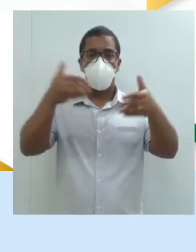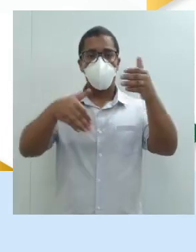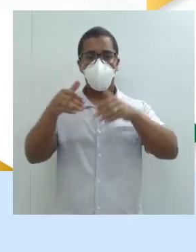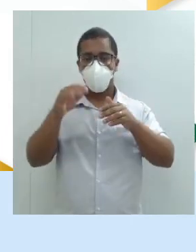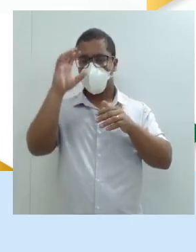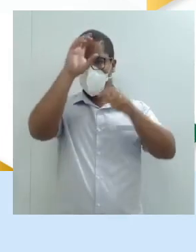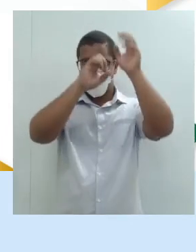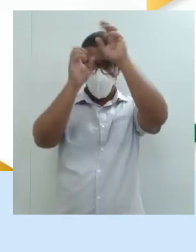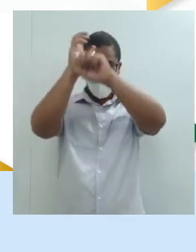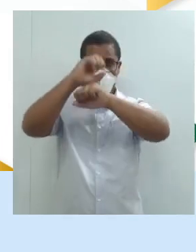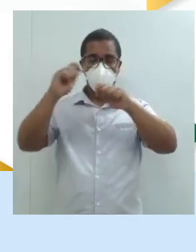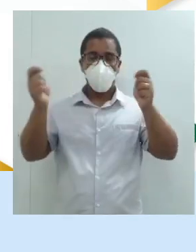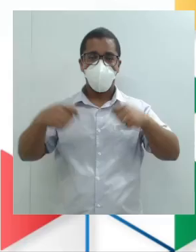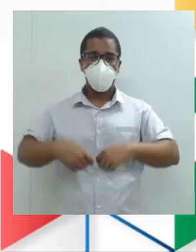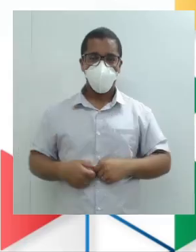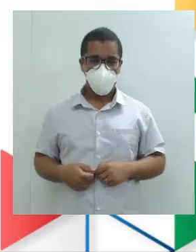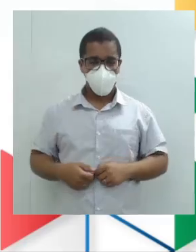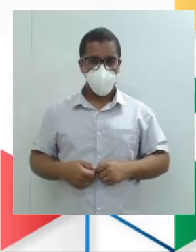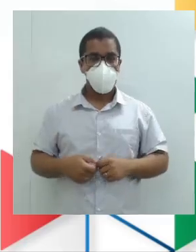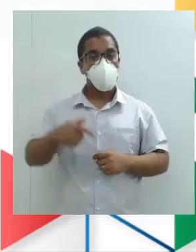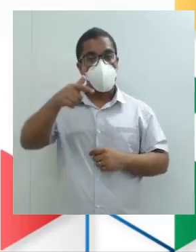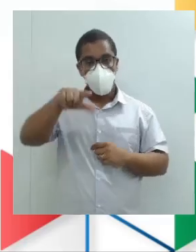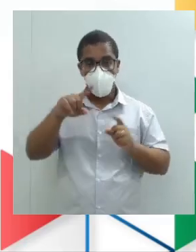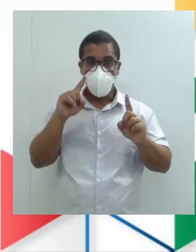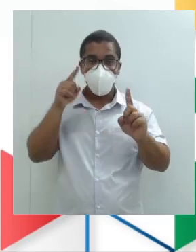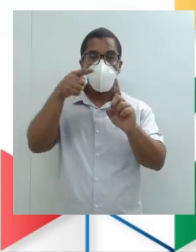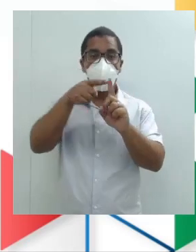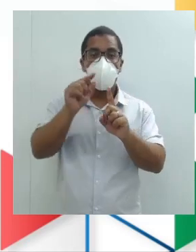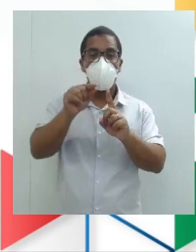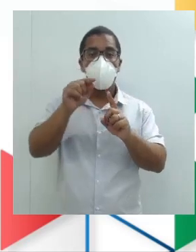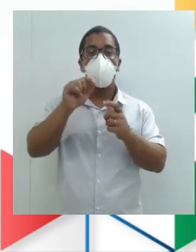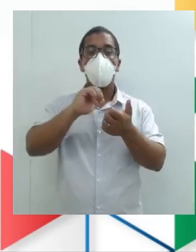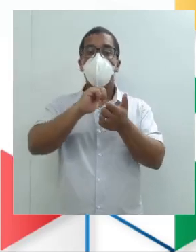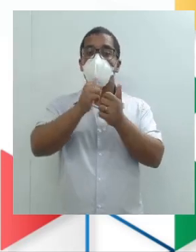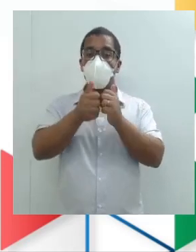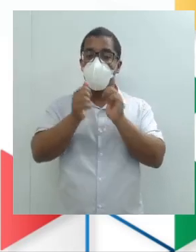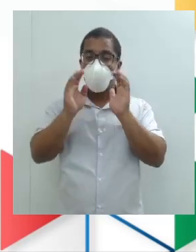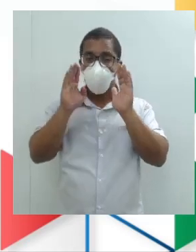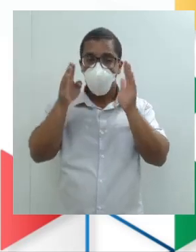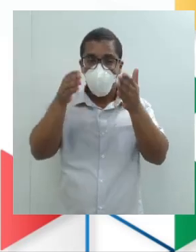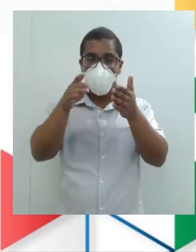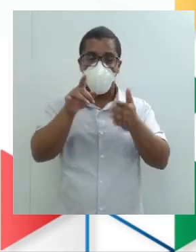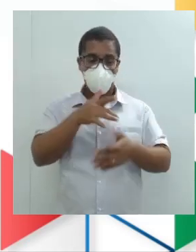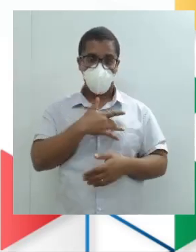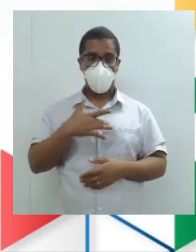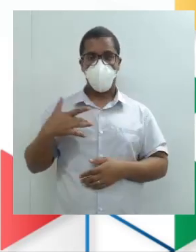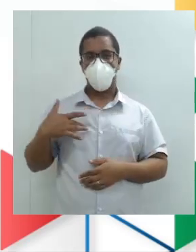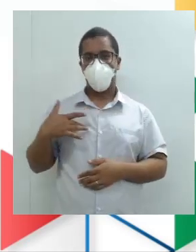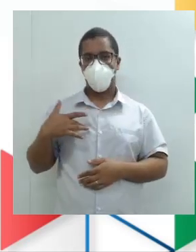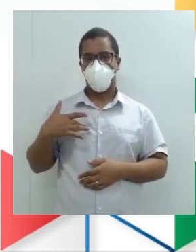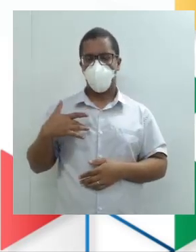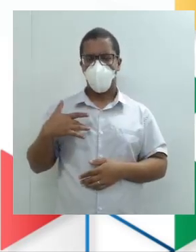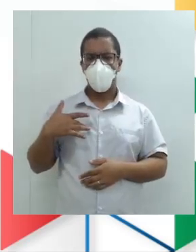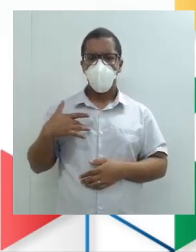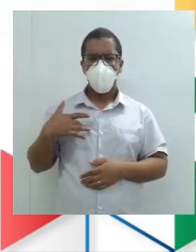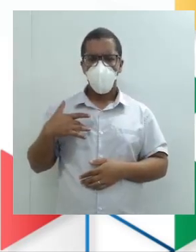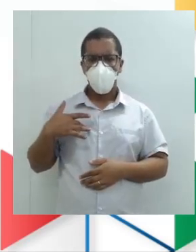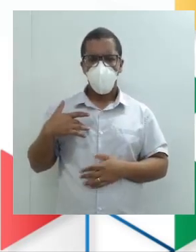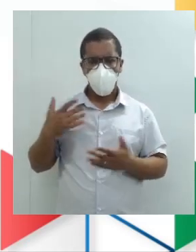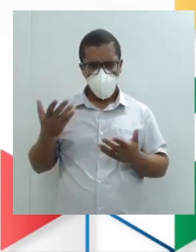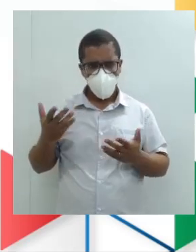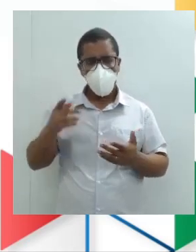mundo. O outro objetivo seria o esporte praticado com finalidade de saúde, ou seja, onde a pessoa